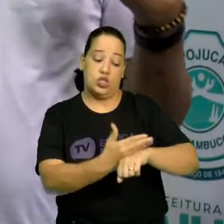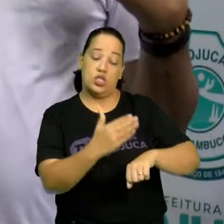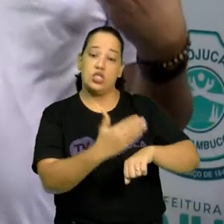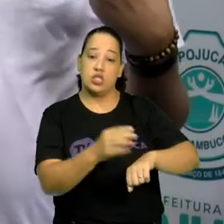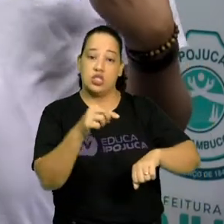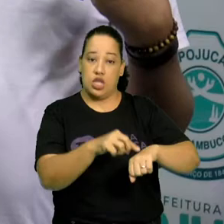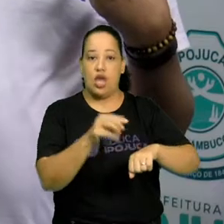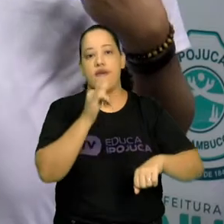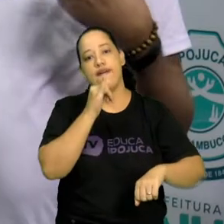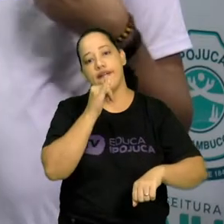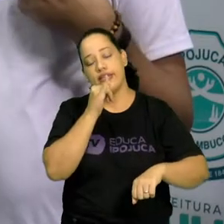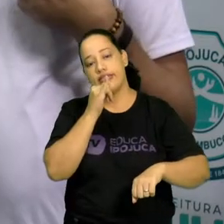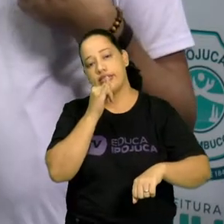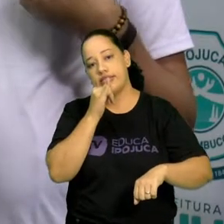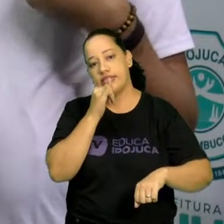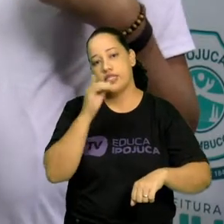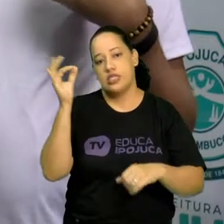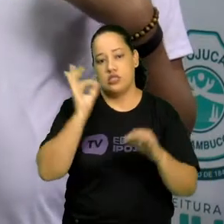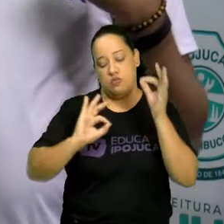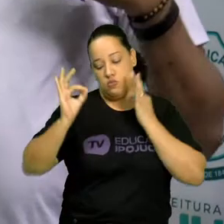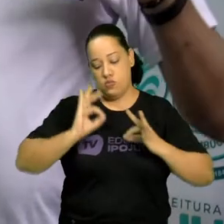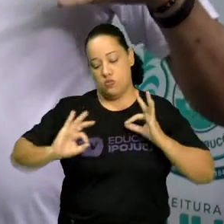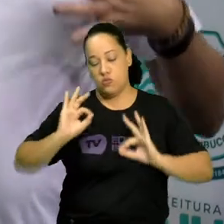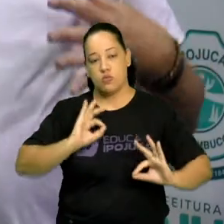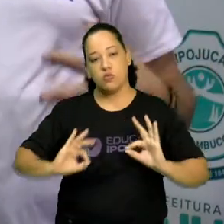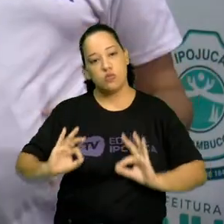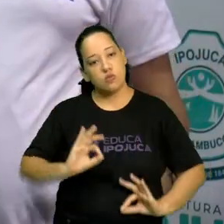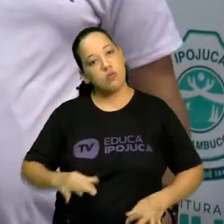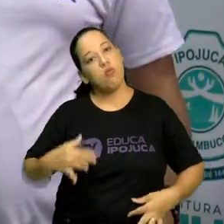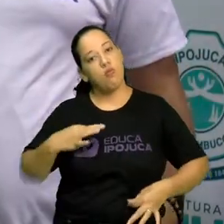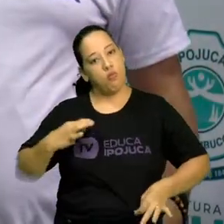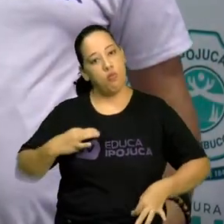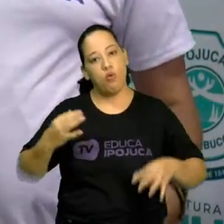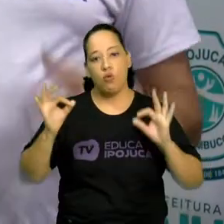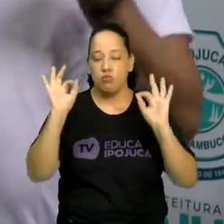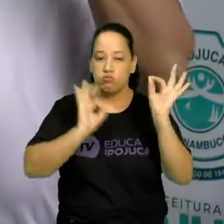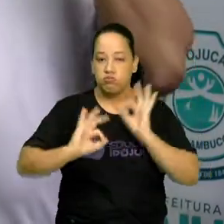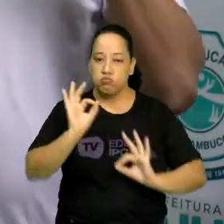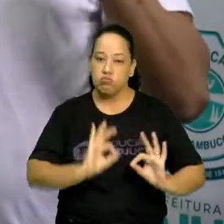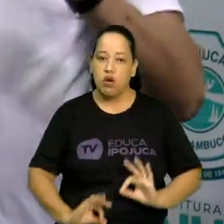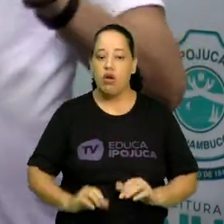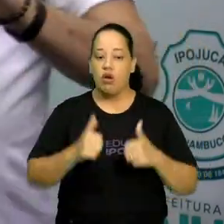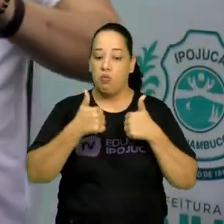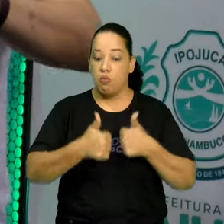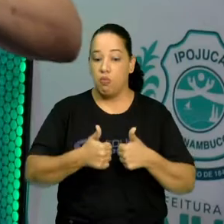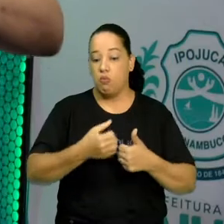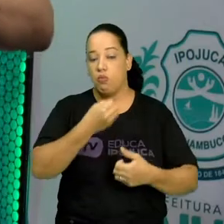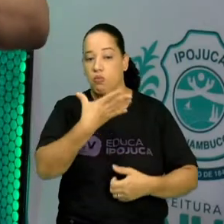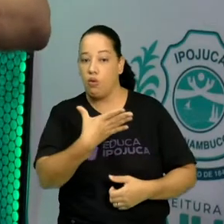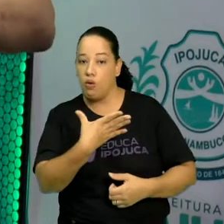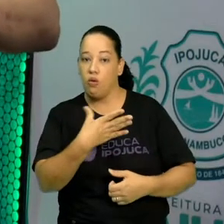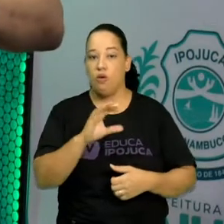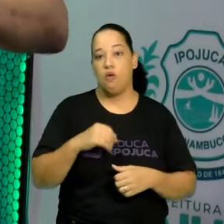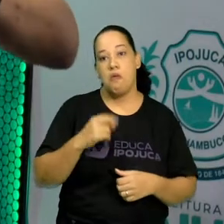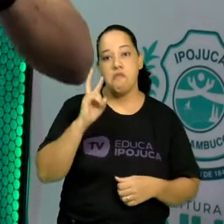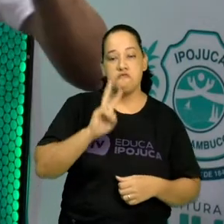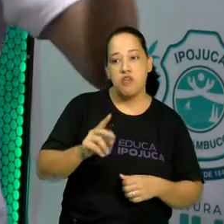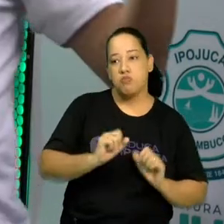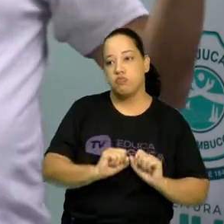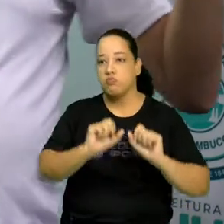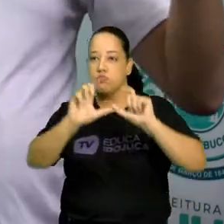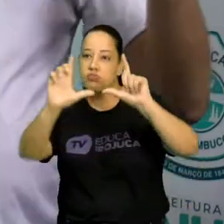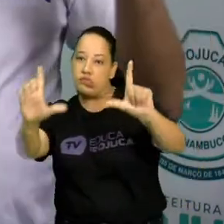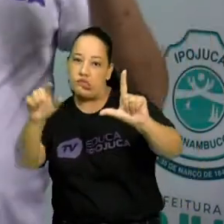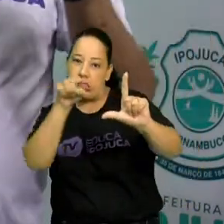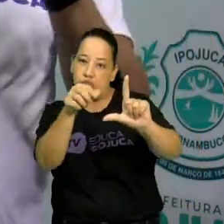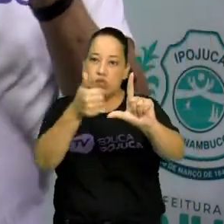o figurino, por exemplo, né? A gente vai testar o figurino para ver se vai ficar bom no ator, para ver se vai ficar bom na cena, para